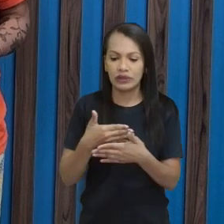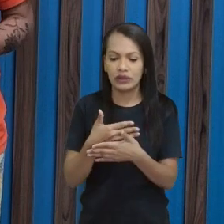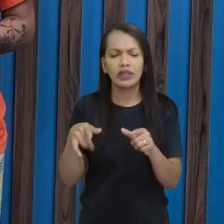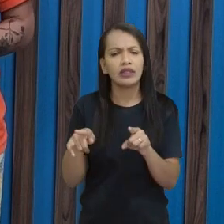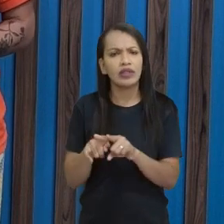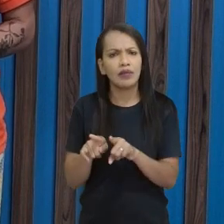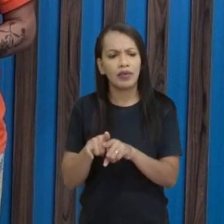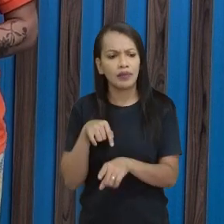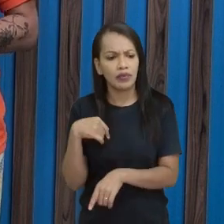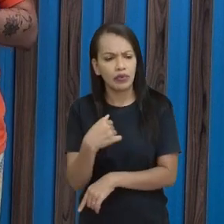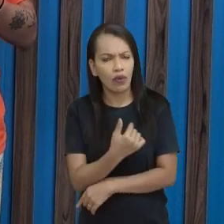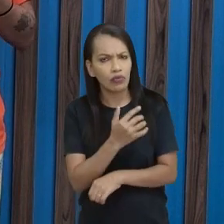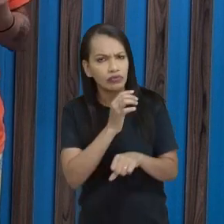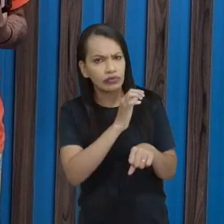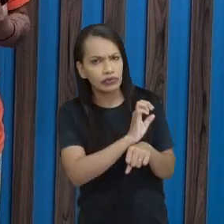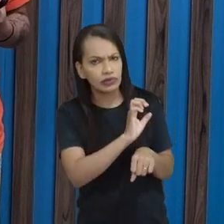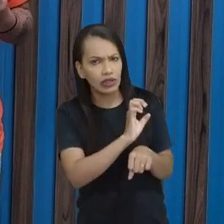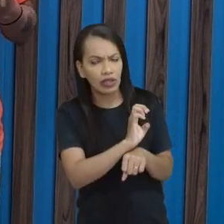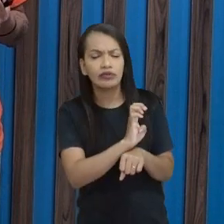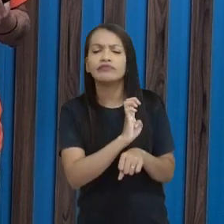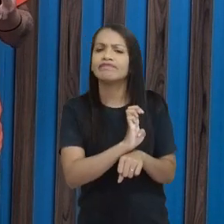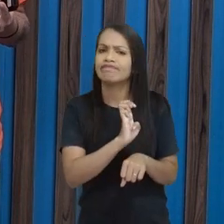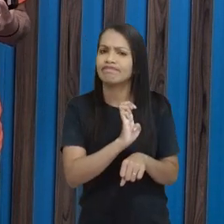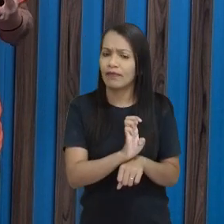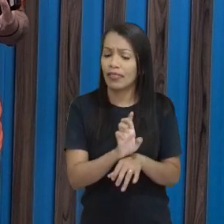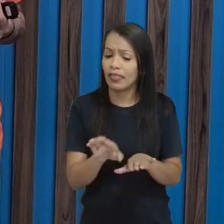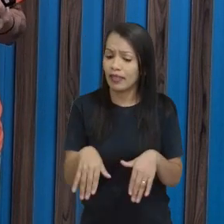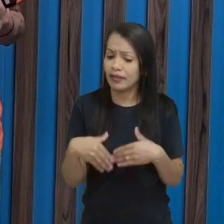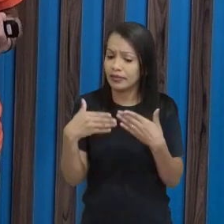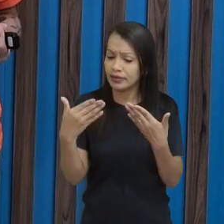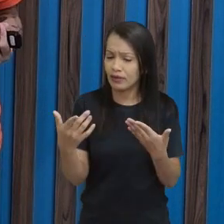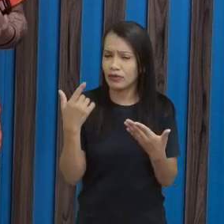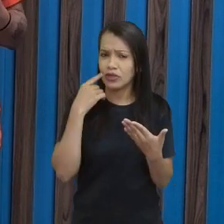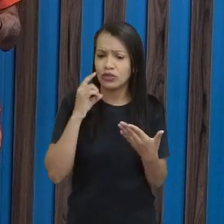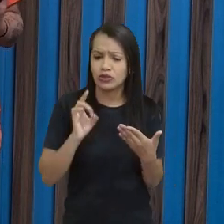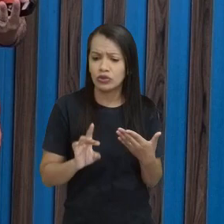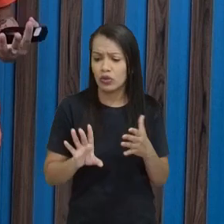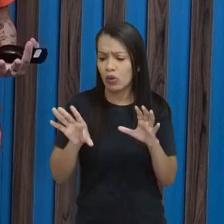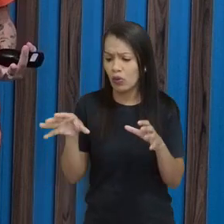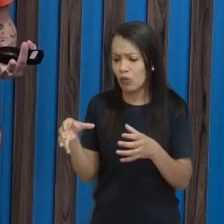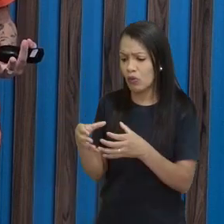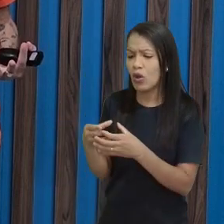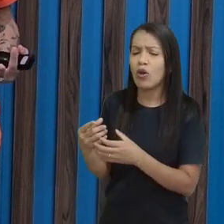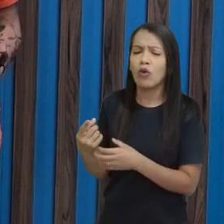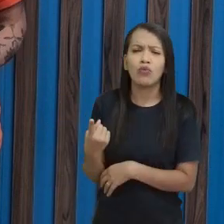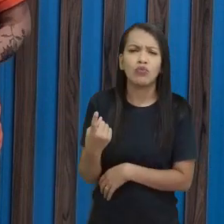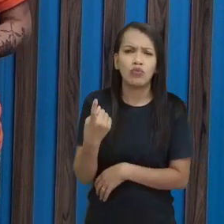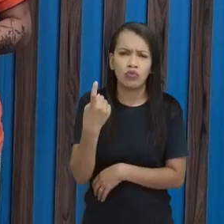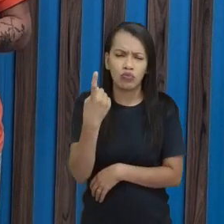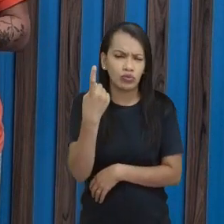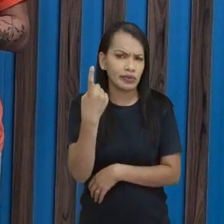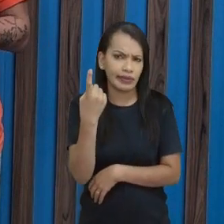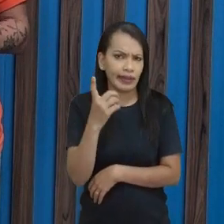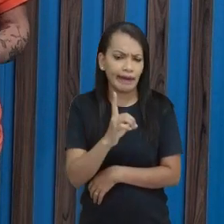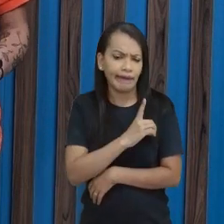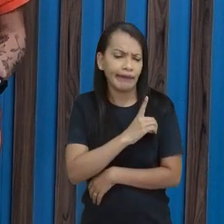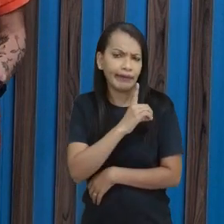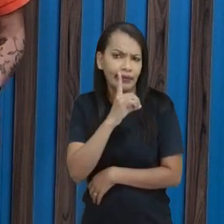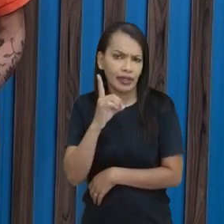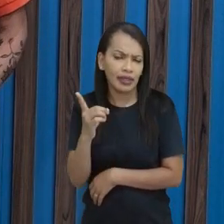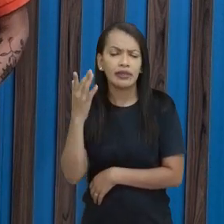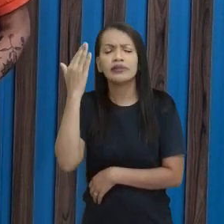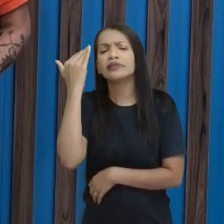gente? Então, a gente não ficar também restrito a uma única data, né? A gente sabe aí